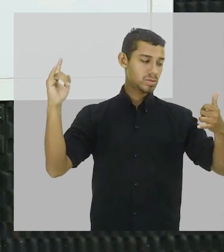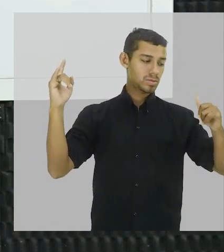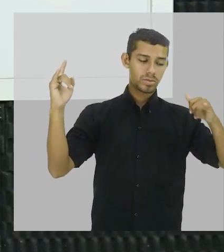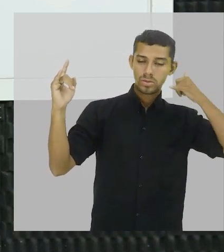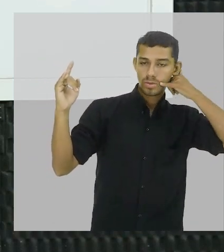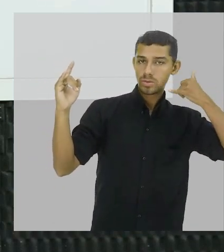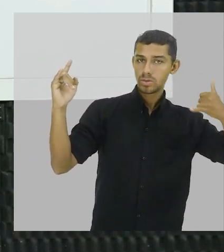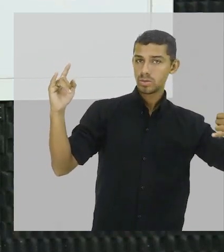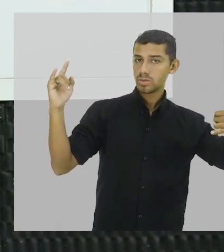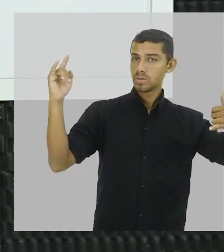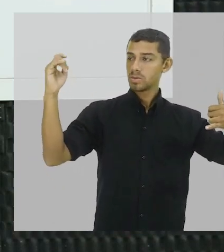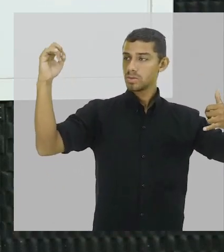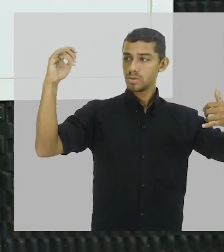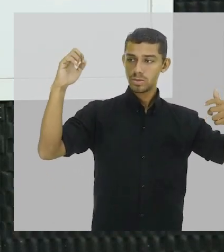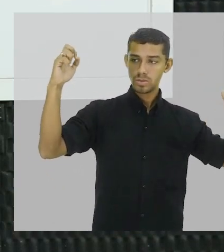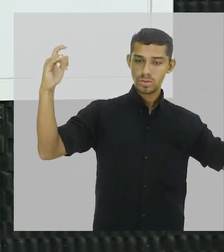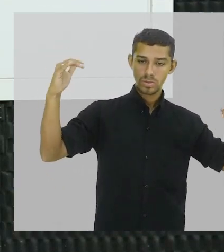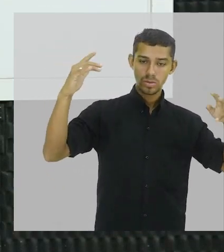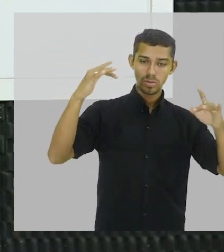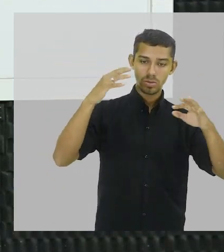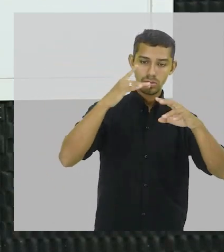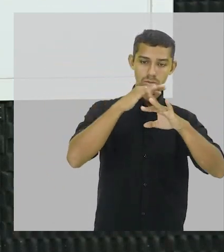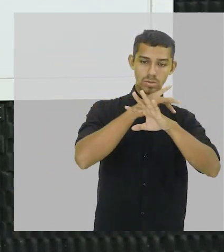uma torre semelhante,